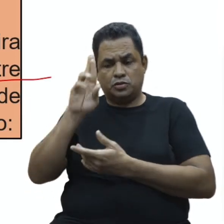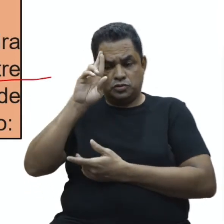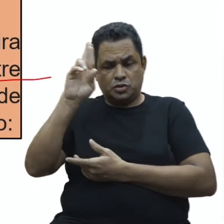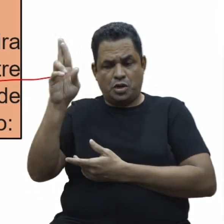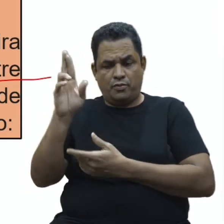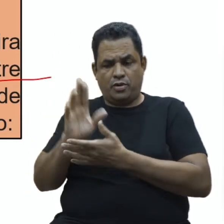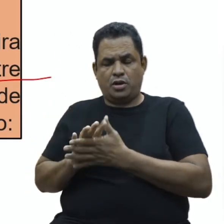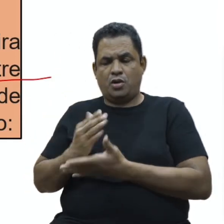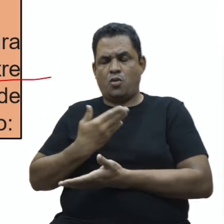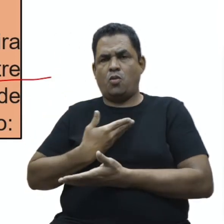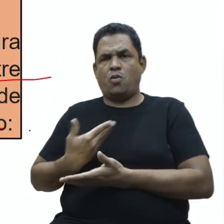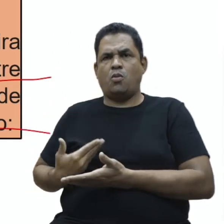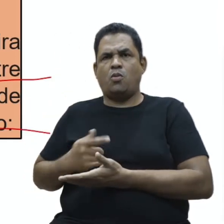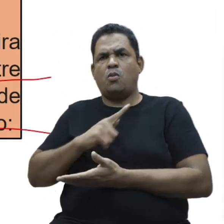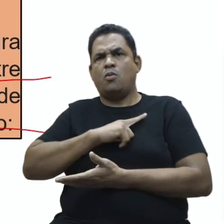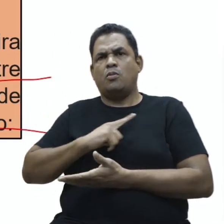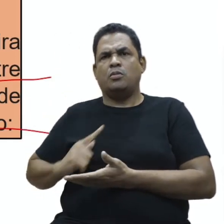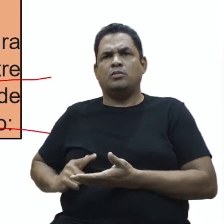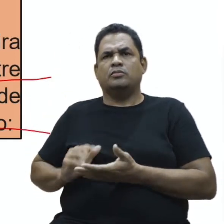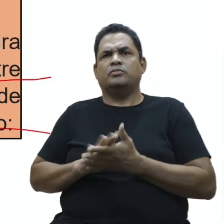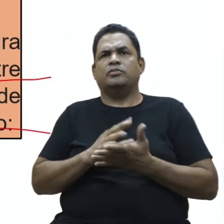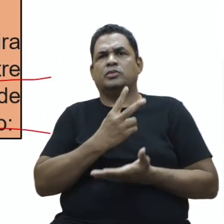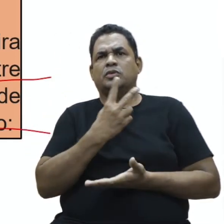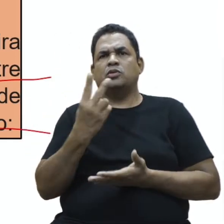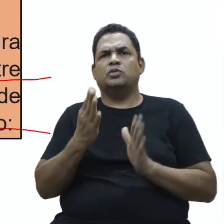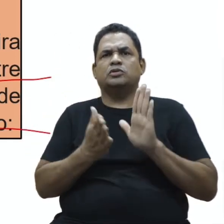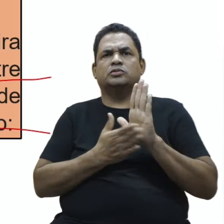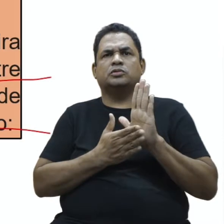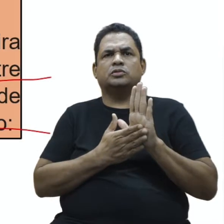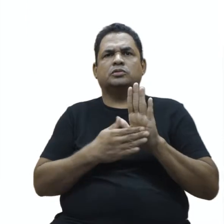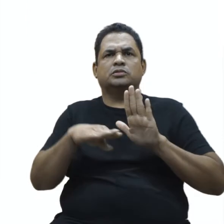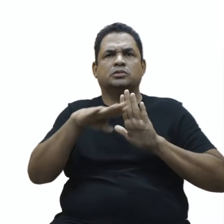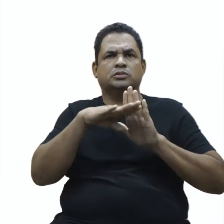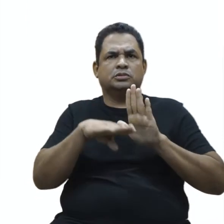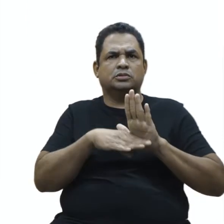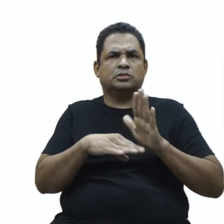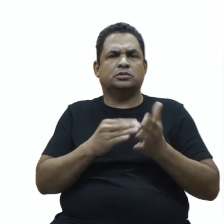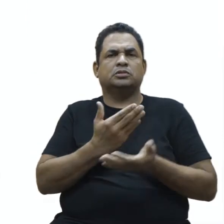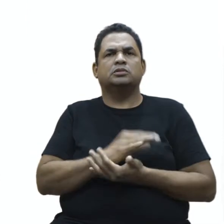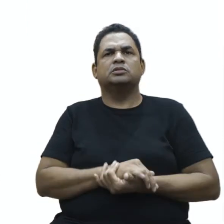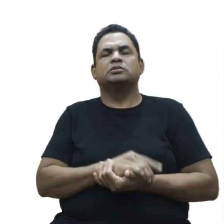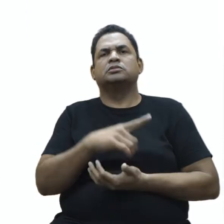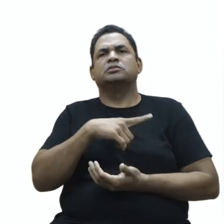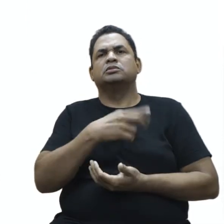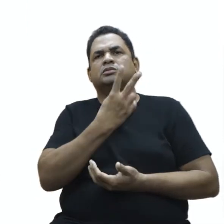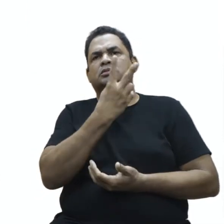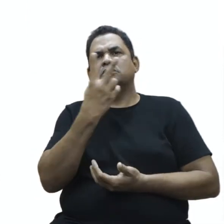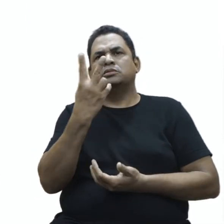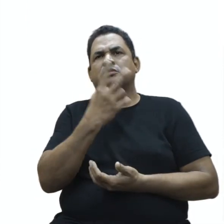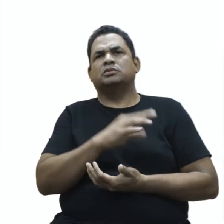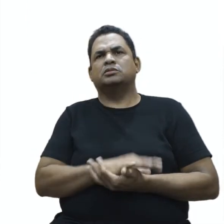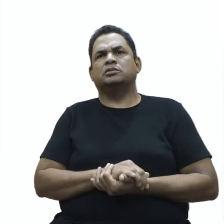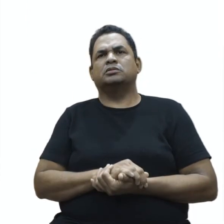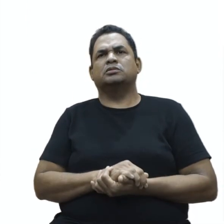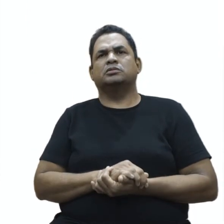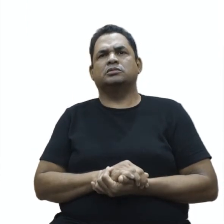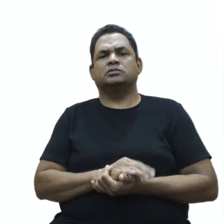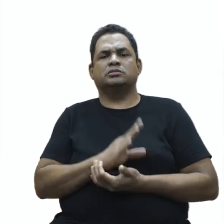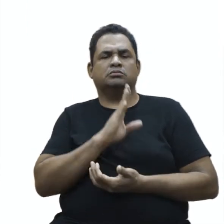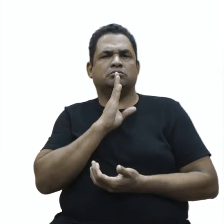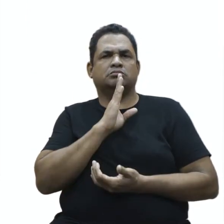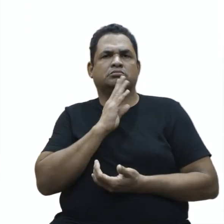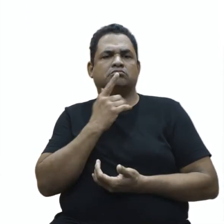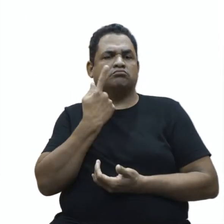de classificação consagradas historicamente. Vamos conhecer? Olha aí, essa daqui, vocês conseguem reconhecer